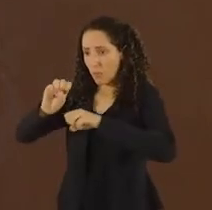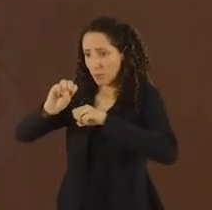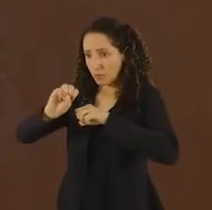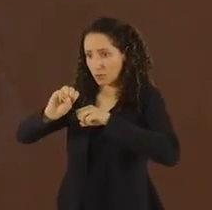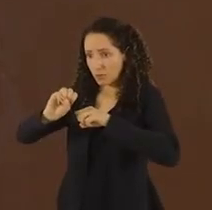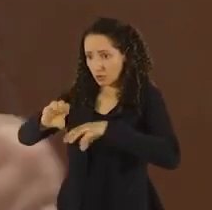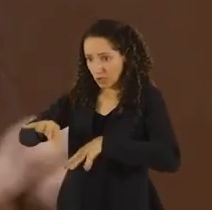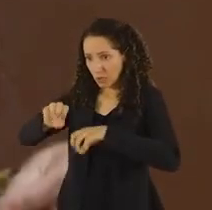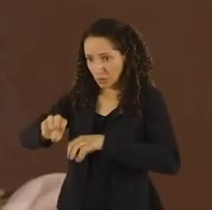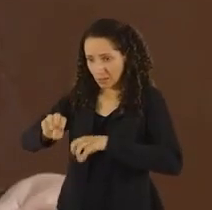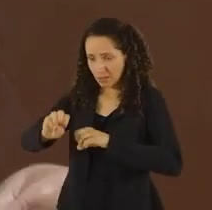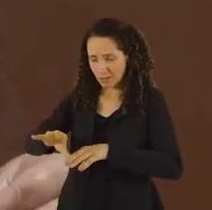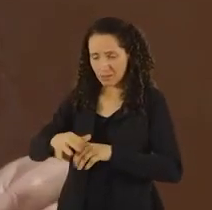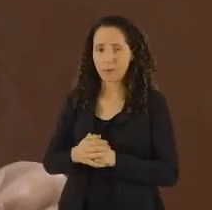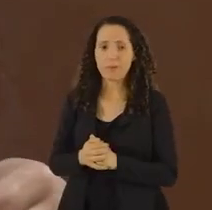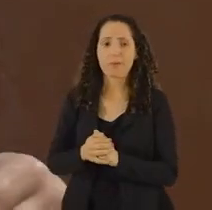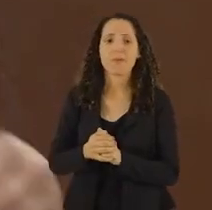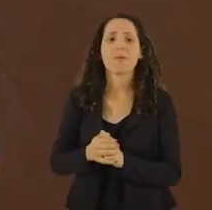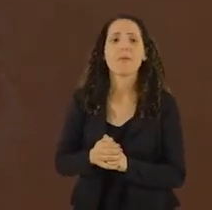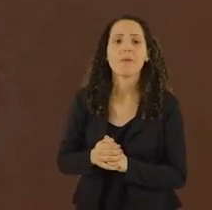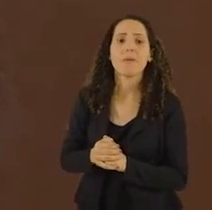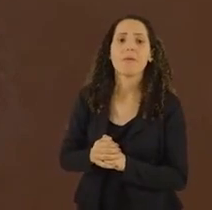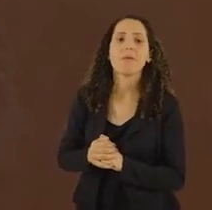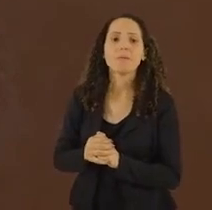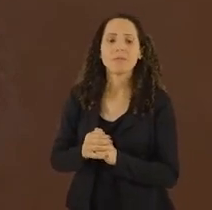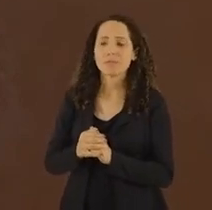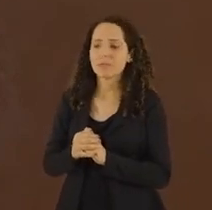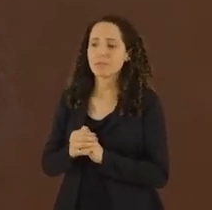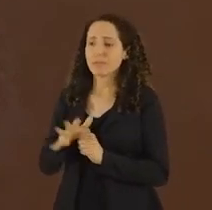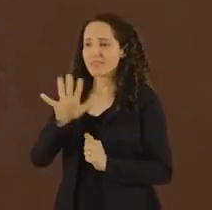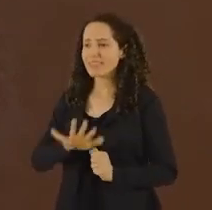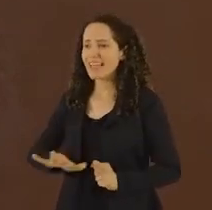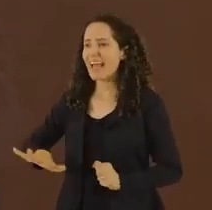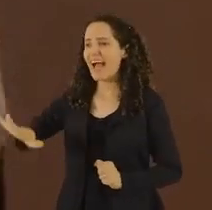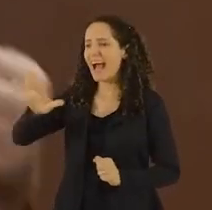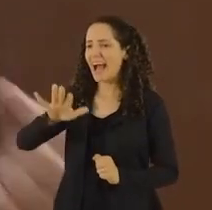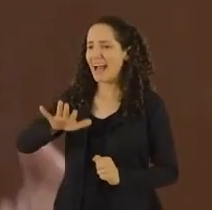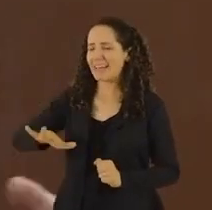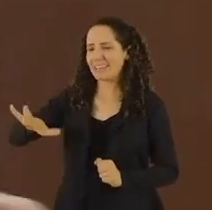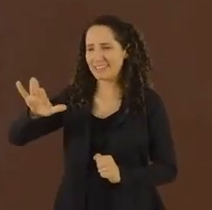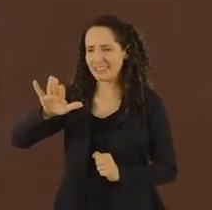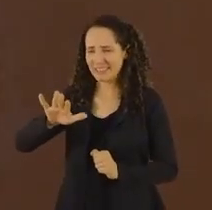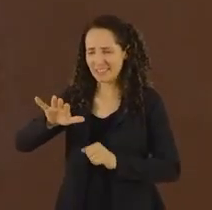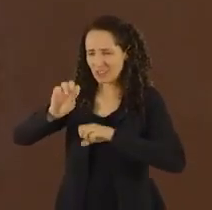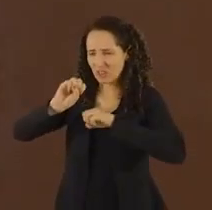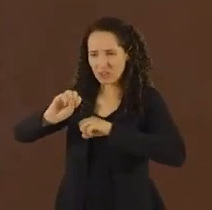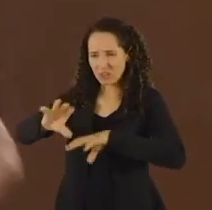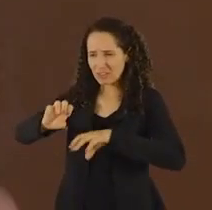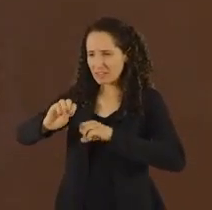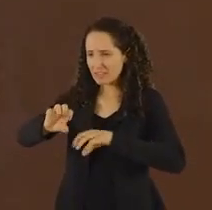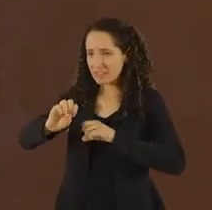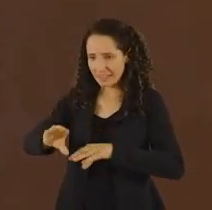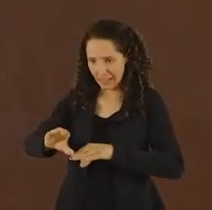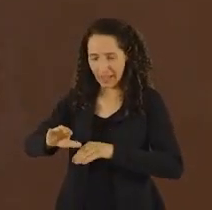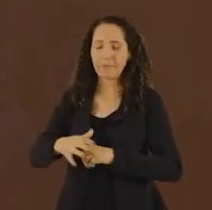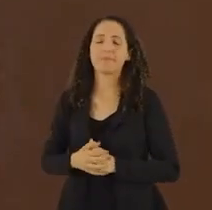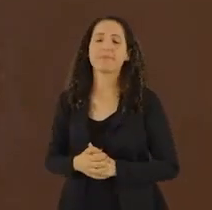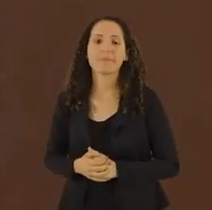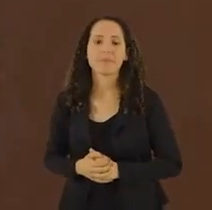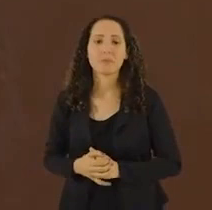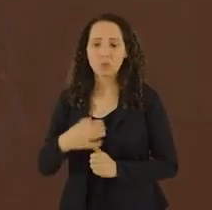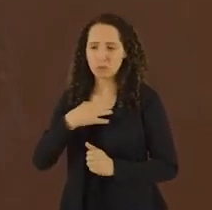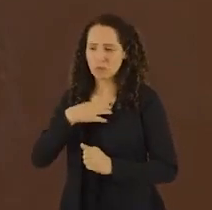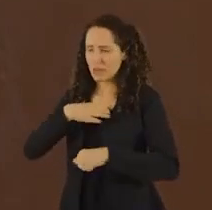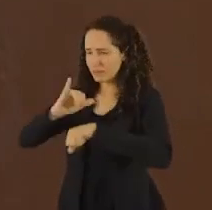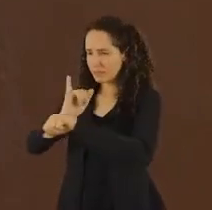em todos os níveis educacionais nas variadas maneiras de Educar que não apenas um ensino formal